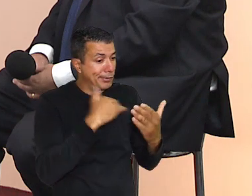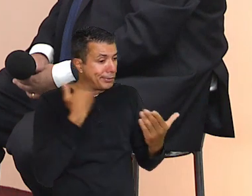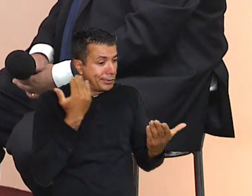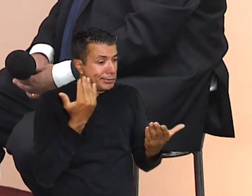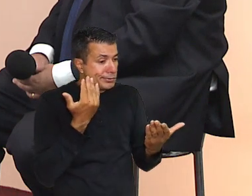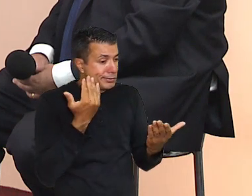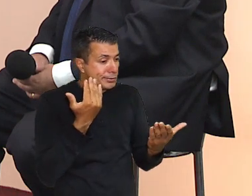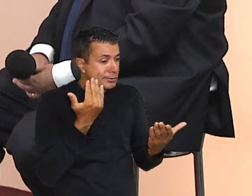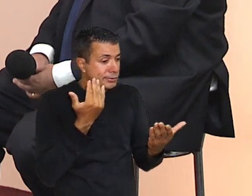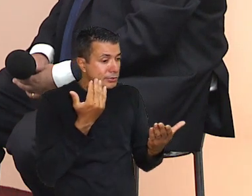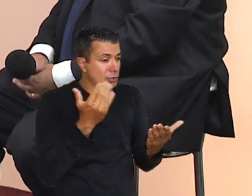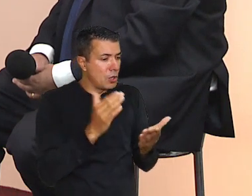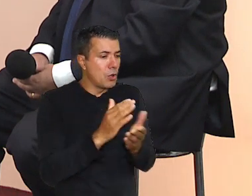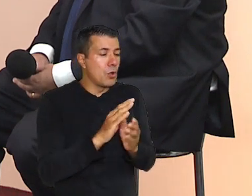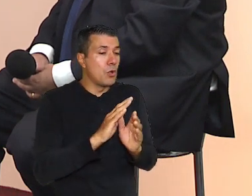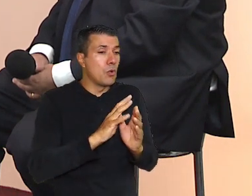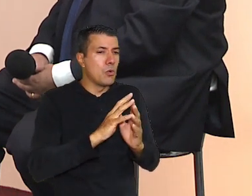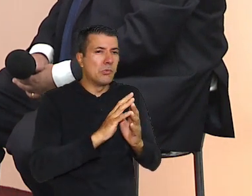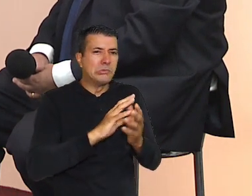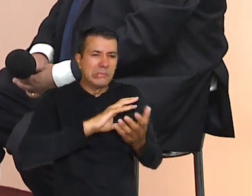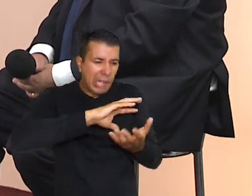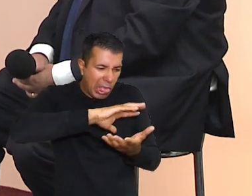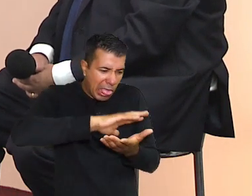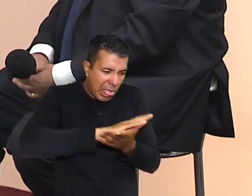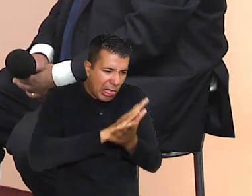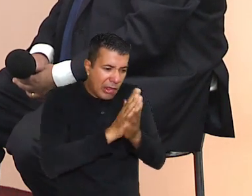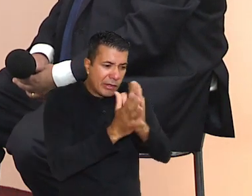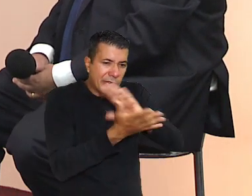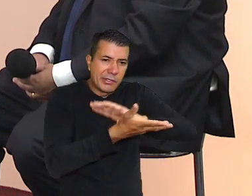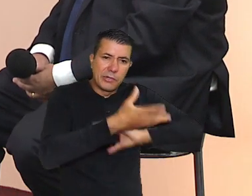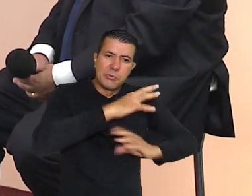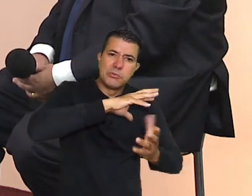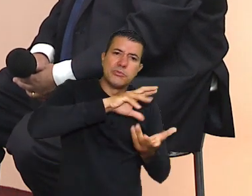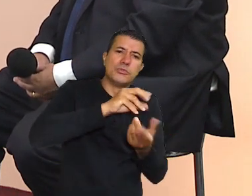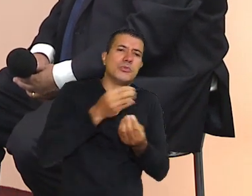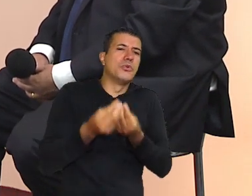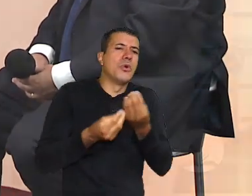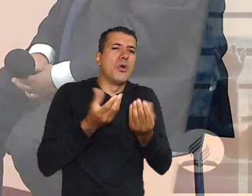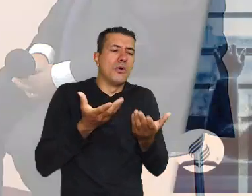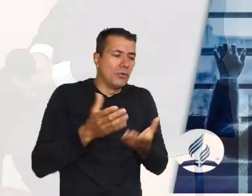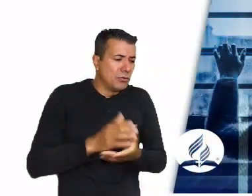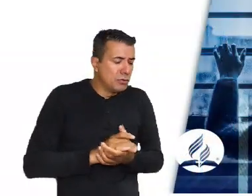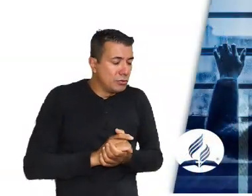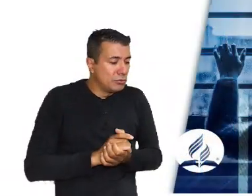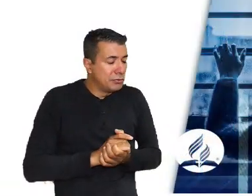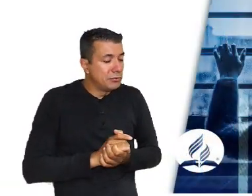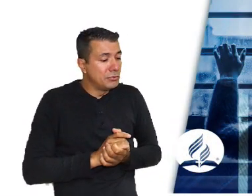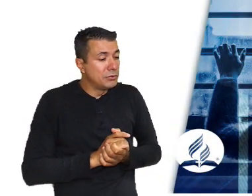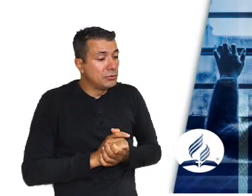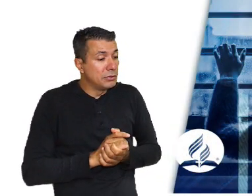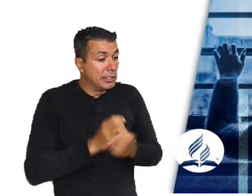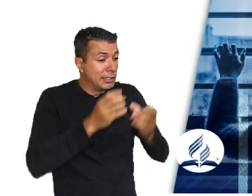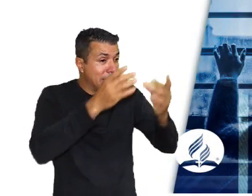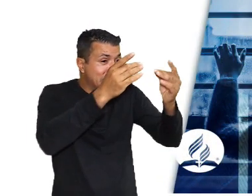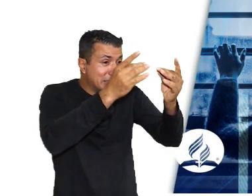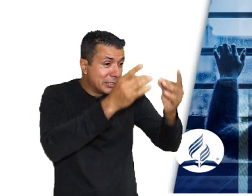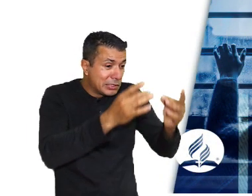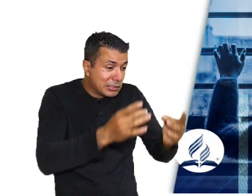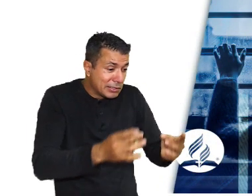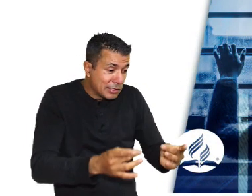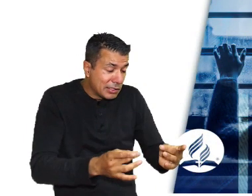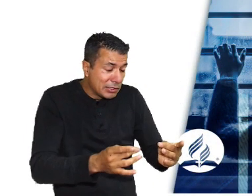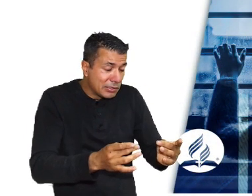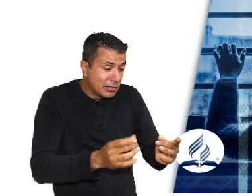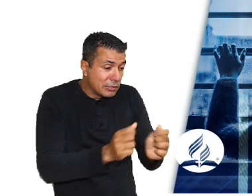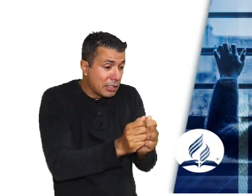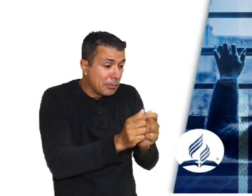fala sobre o desfecho final da história desse mundo. Mas a primeira pergunta diz o seguinte, ó: na descrição de Jesus em Apocalipse, o